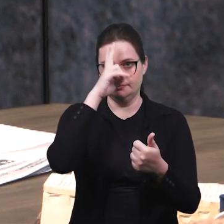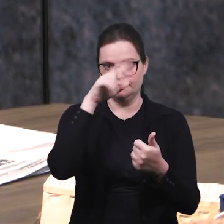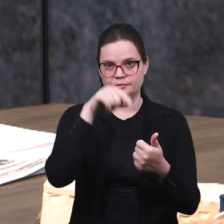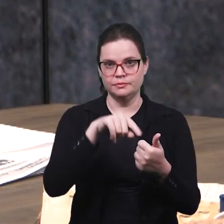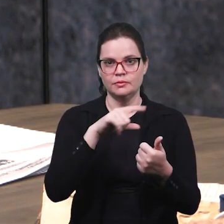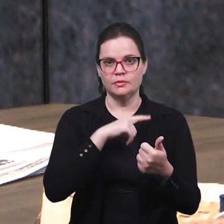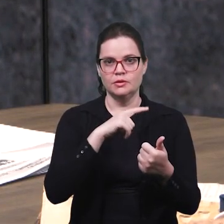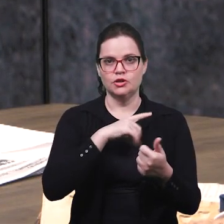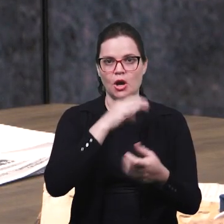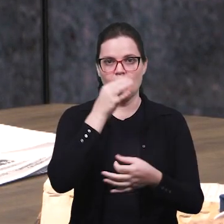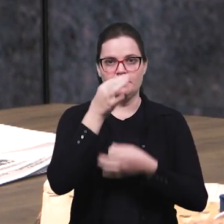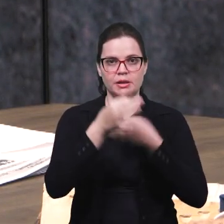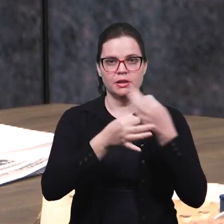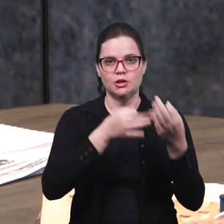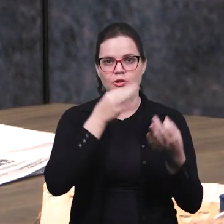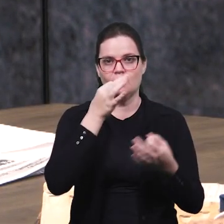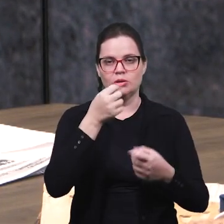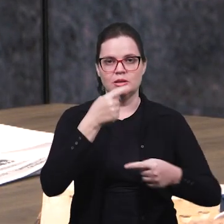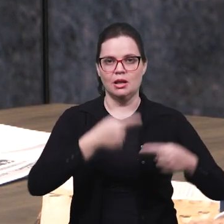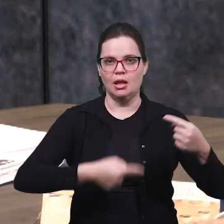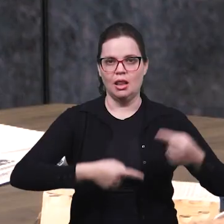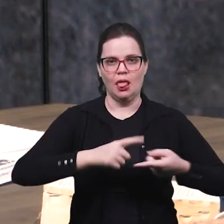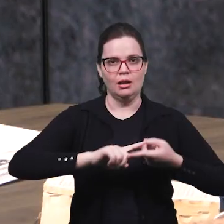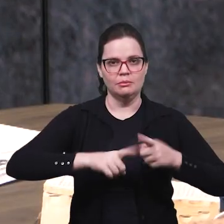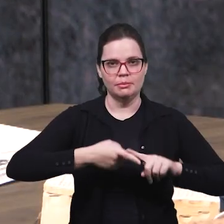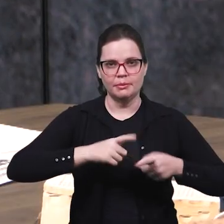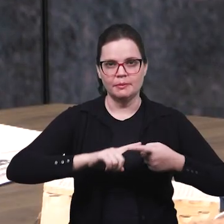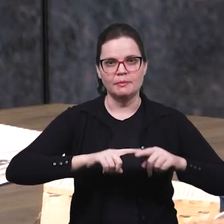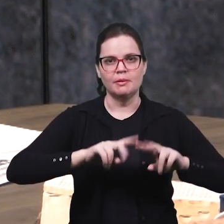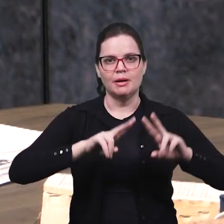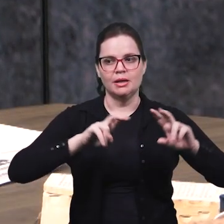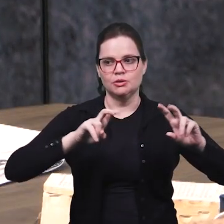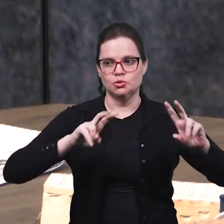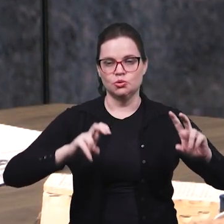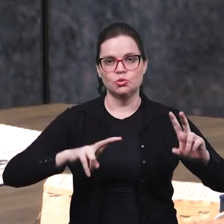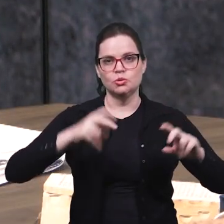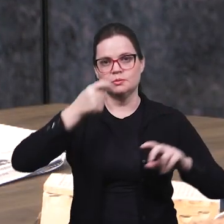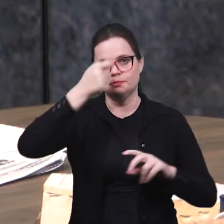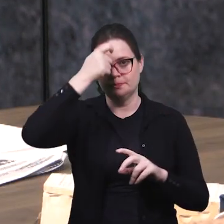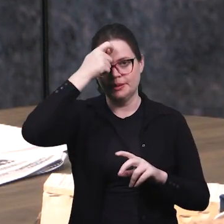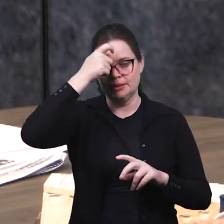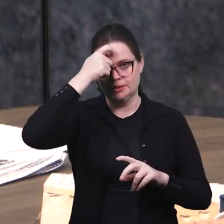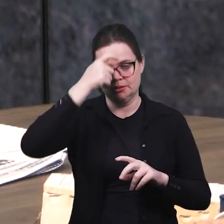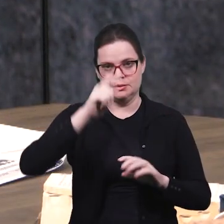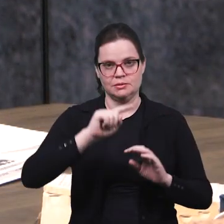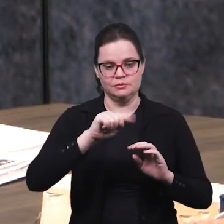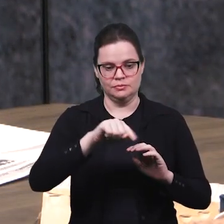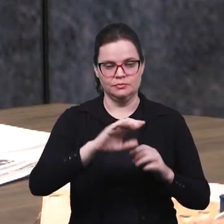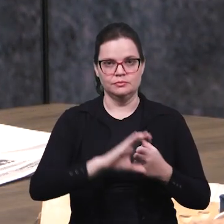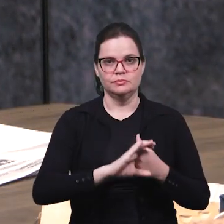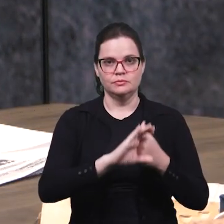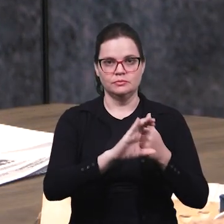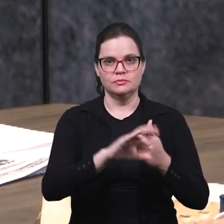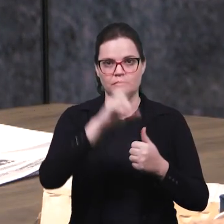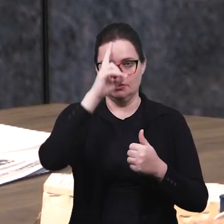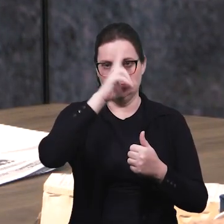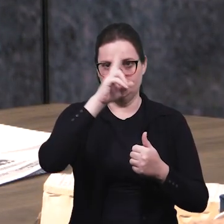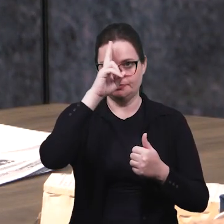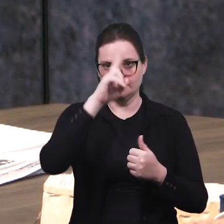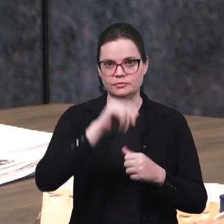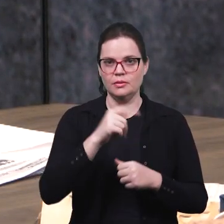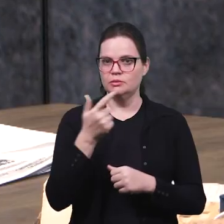com diferentes concepções, diferentes abordagens, e pensando em termos de cristianismo meramente histórico,